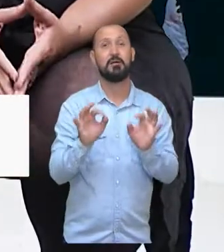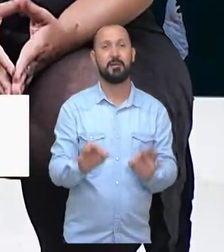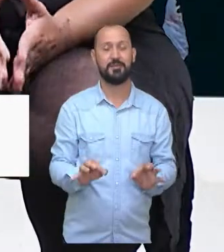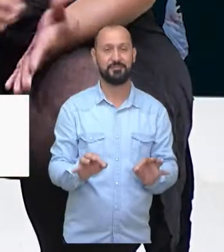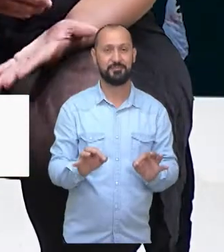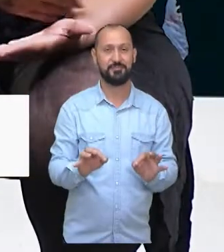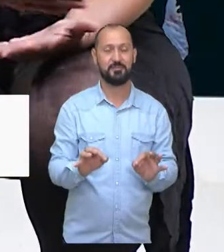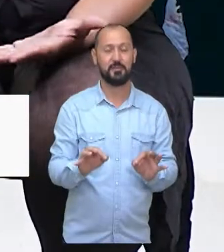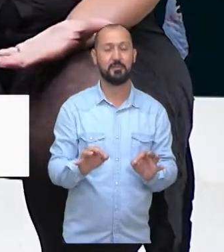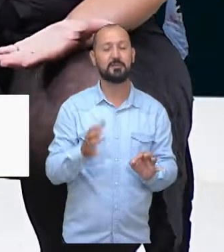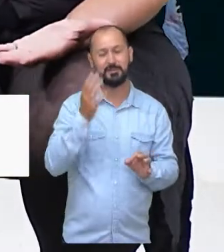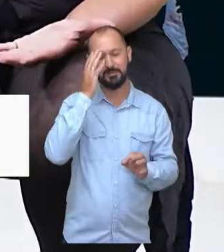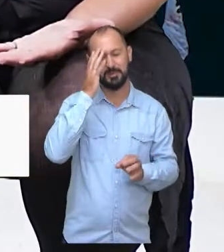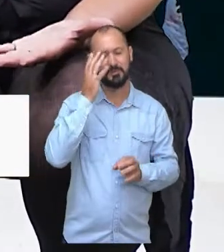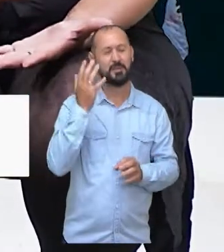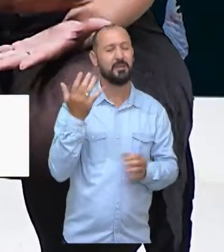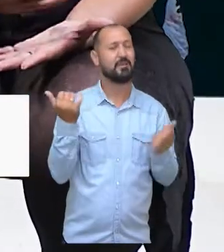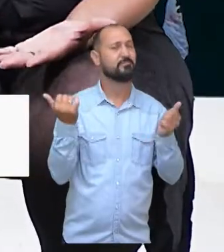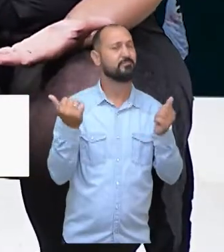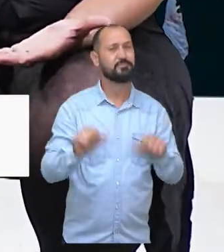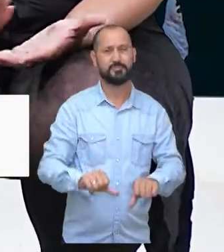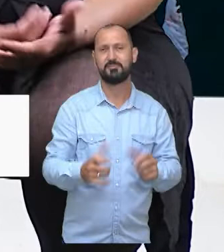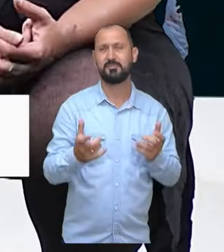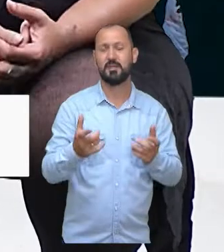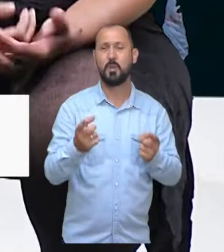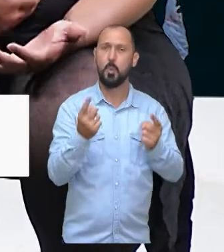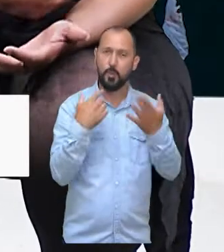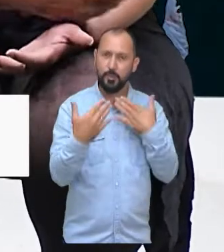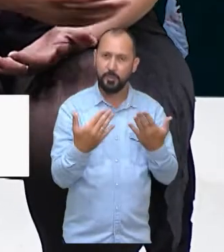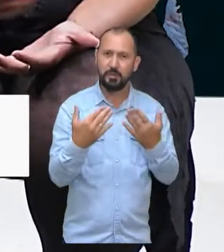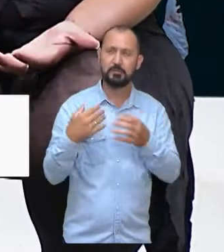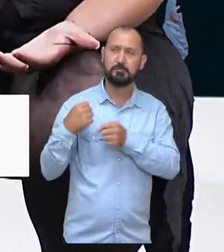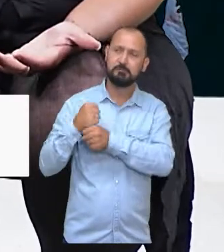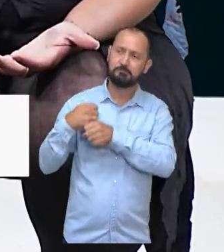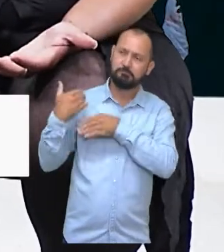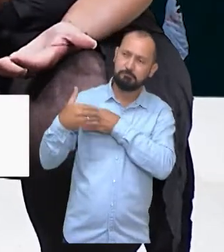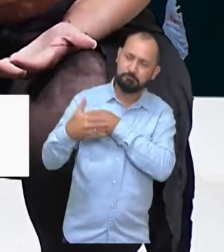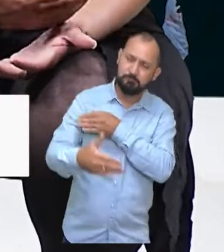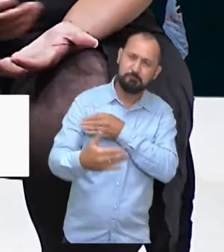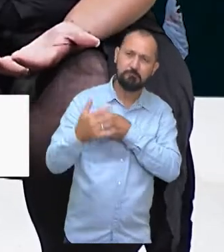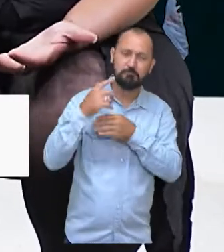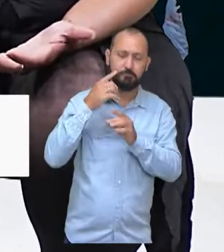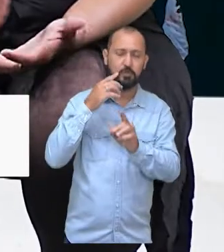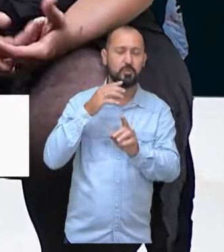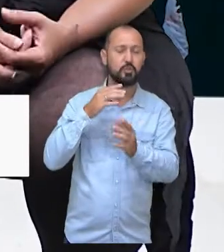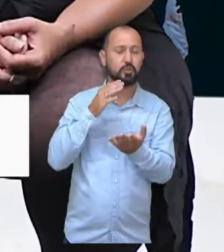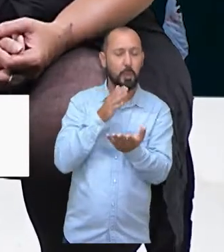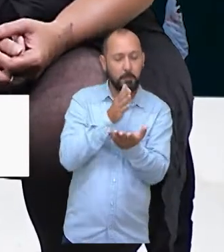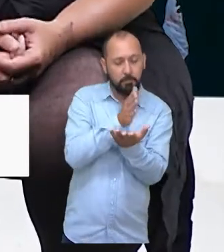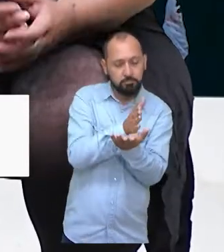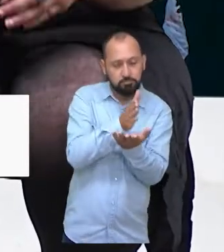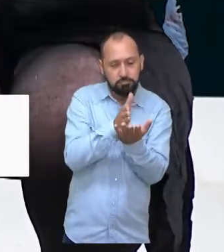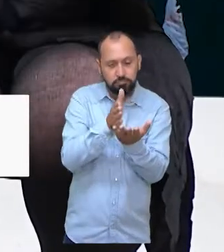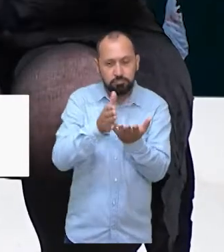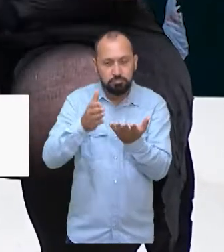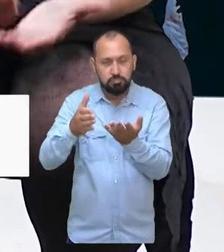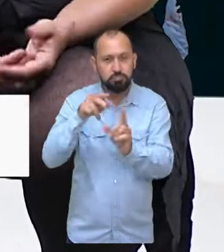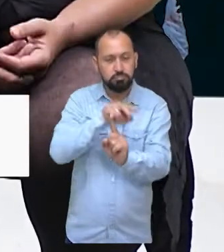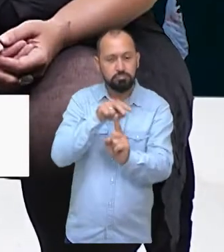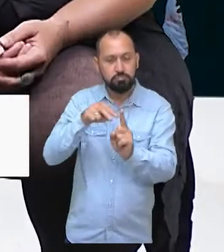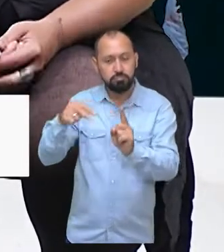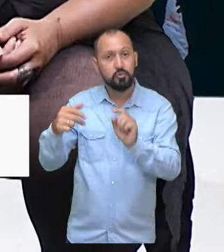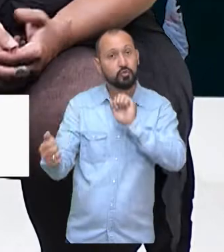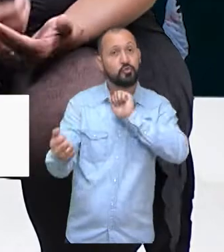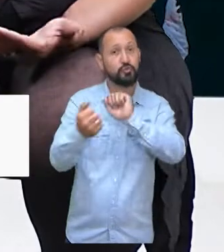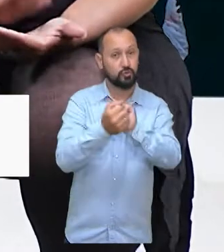Então a gente é um debate que vem de várias frentes, né? Que precisa ser trabalhado com várias frentes simultaneamente para que a gente